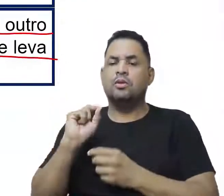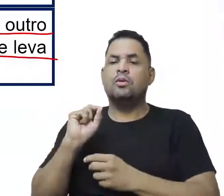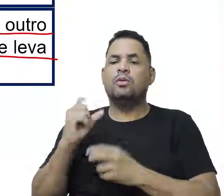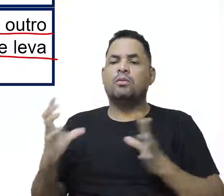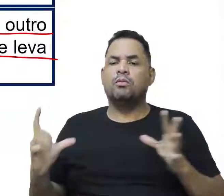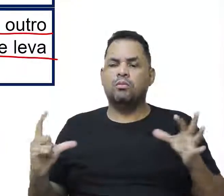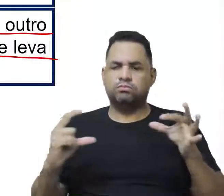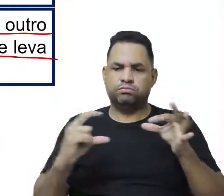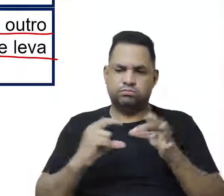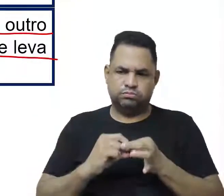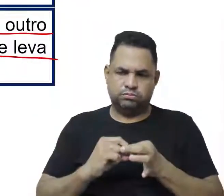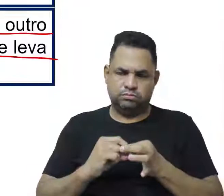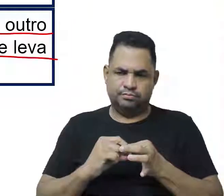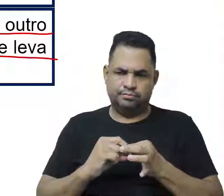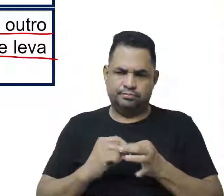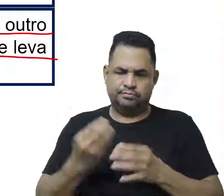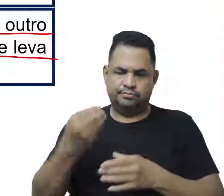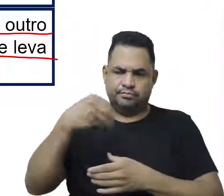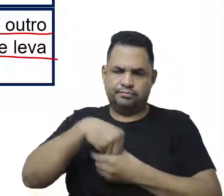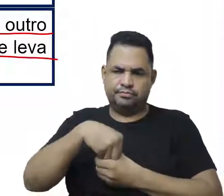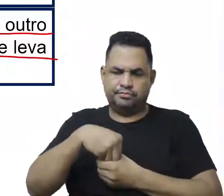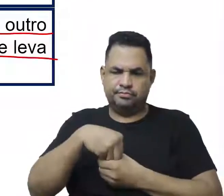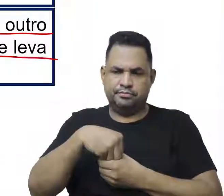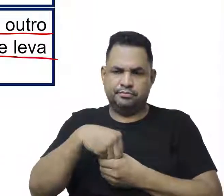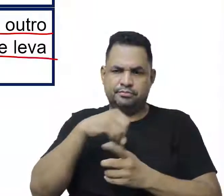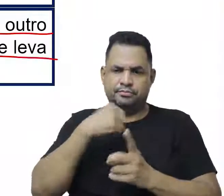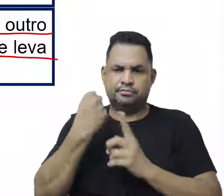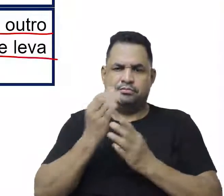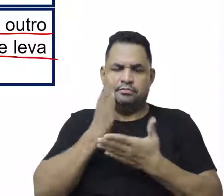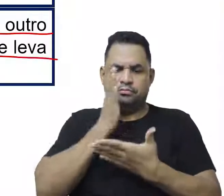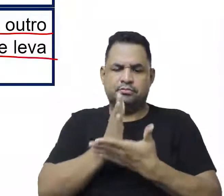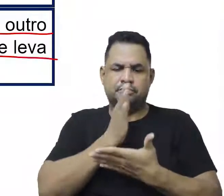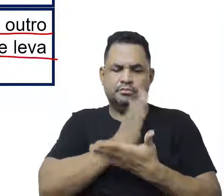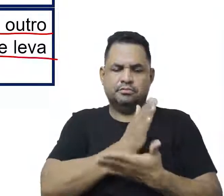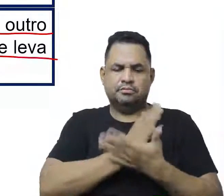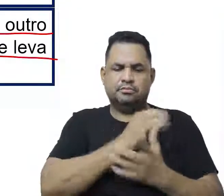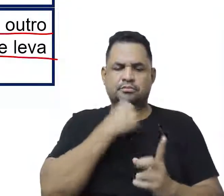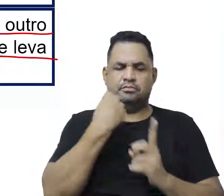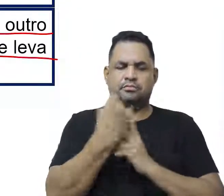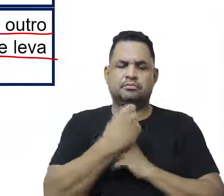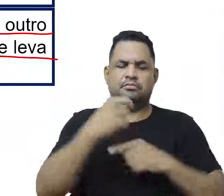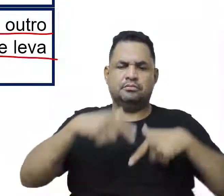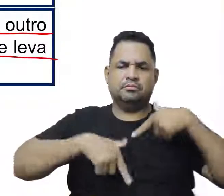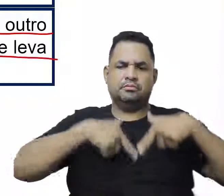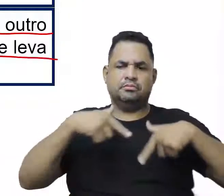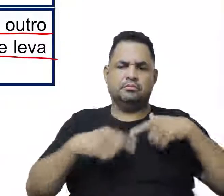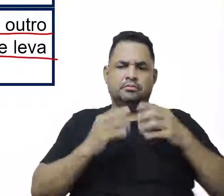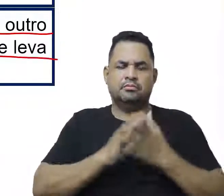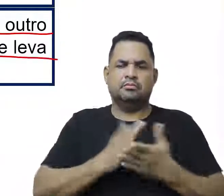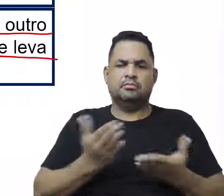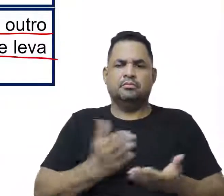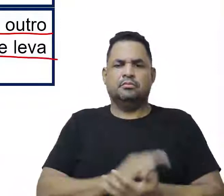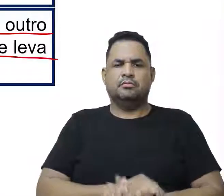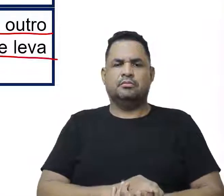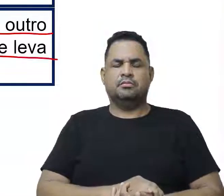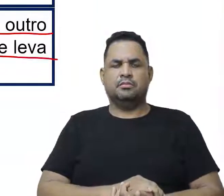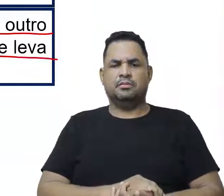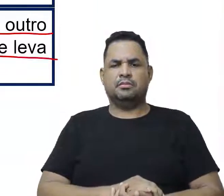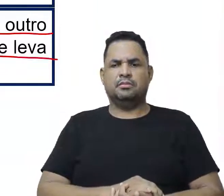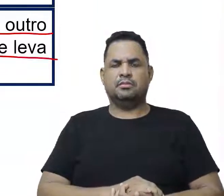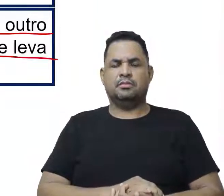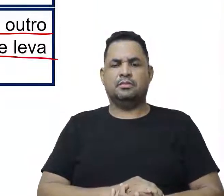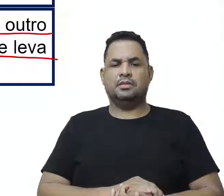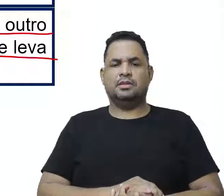que une os indivíduos dentro da sociedade a divisão social do trabalho essa crescente divisão social do trabalho